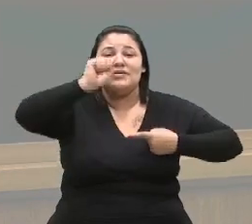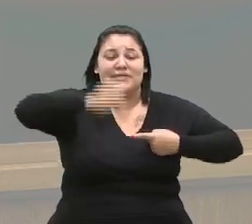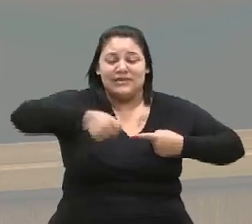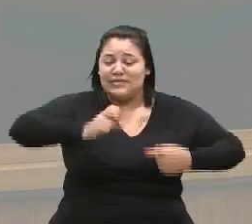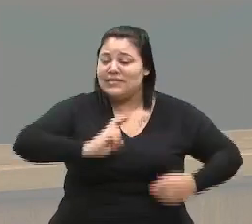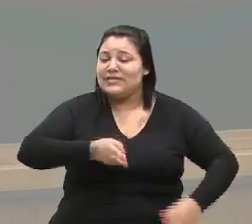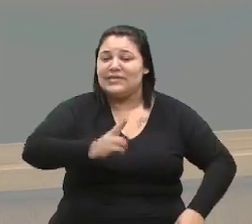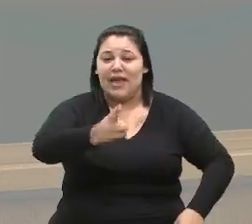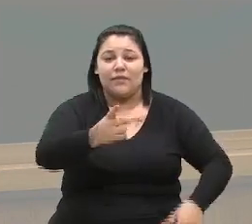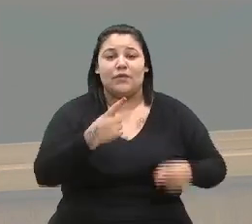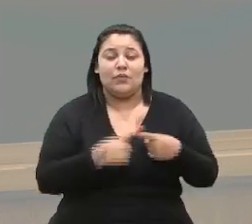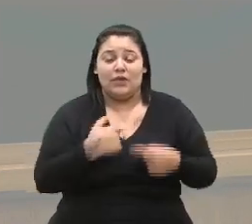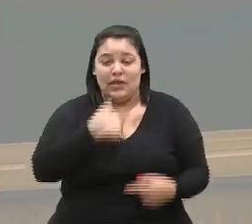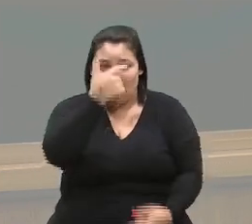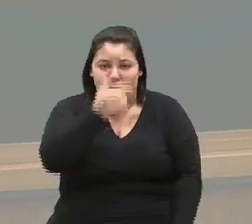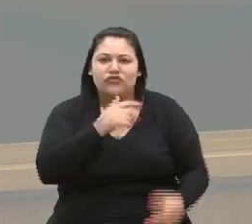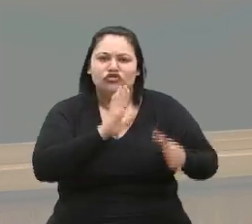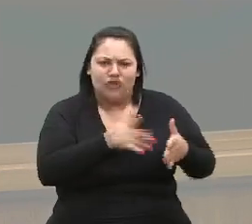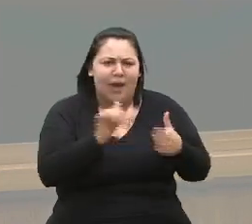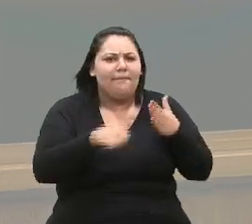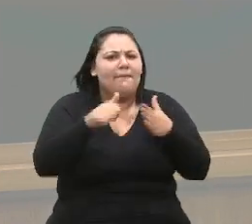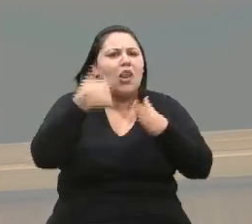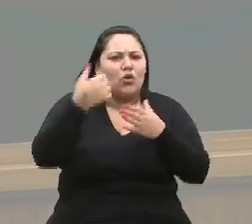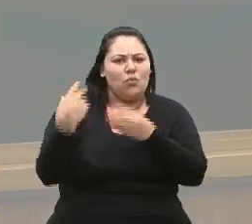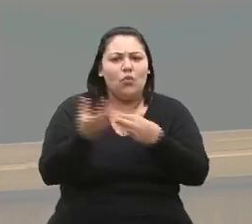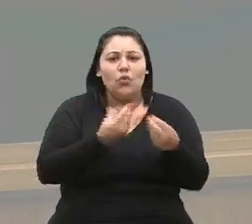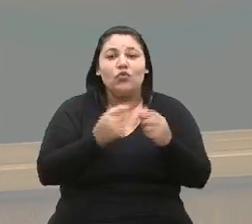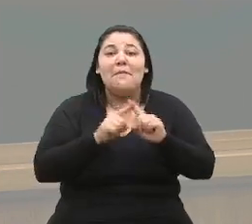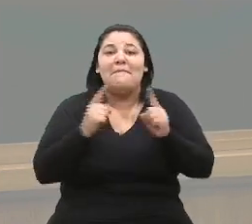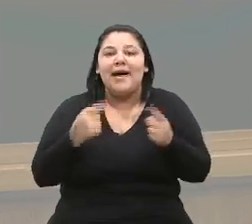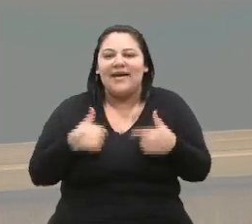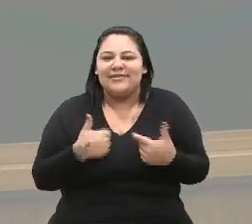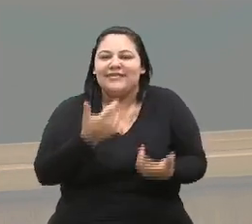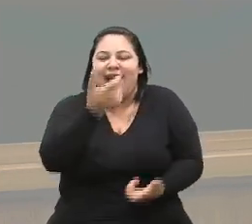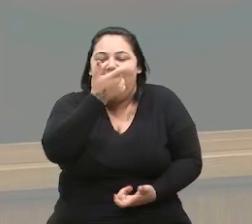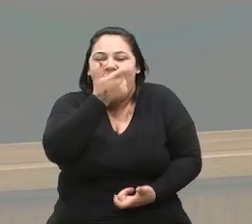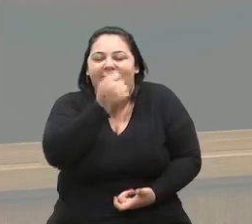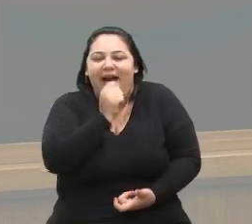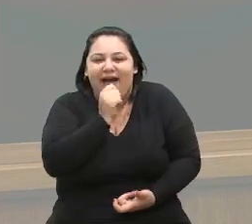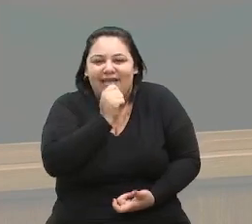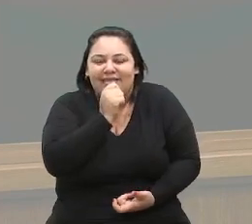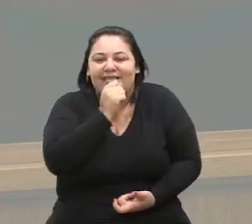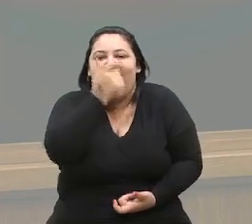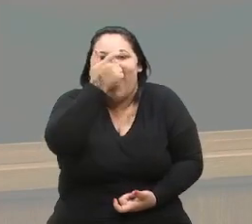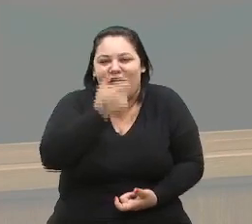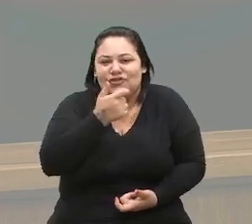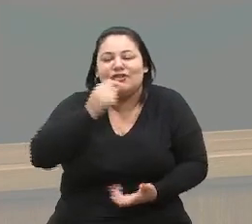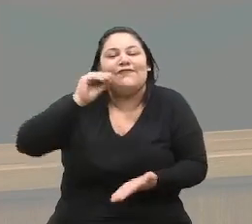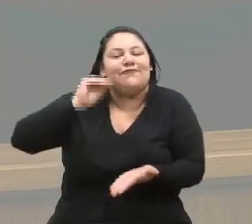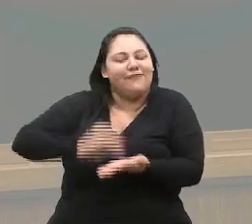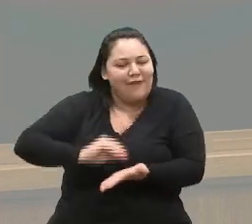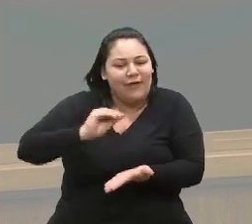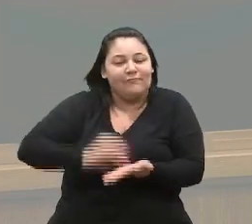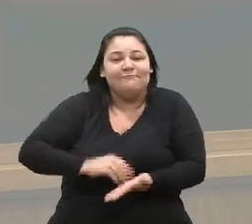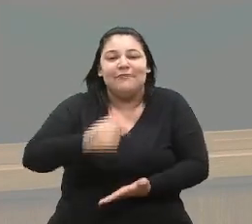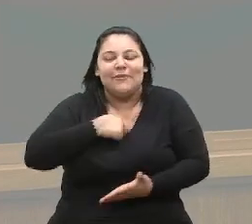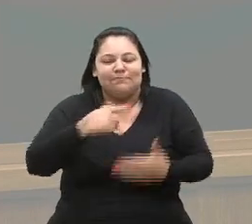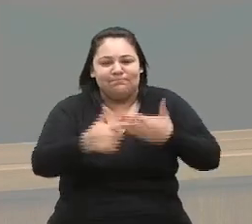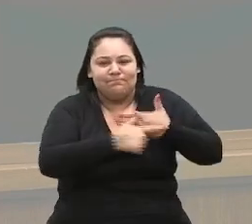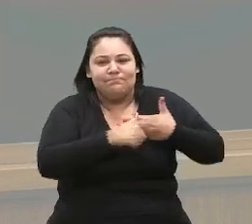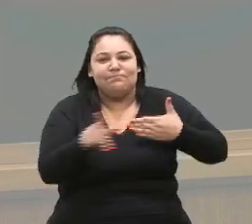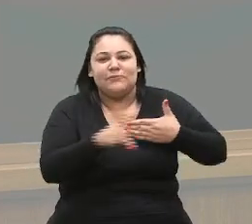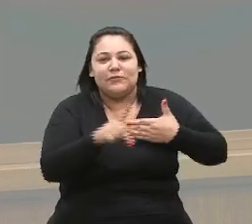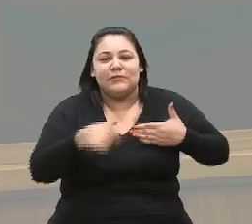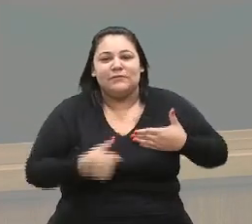acho que ultimamente está se fazendo mais, mas mesmo assim ainda falta muito. Eu, como professora, vejo alunos que estão